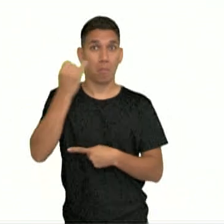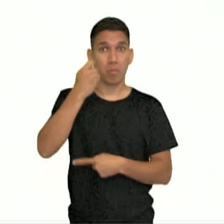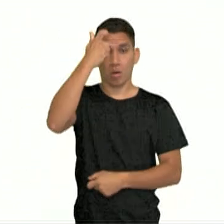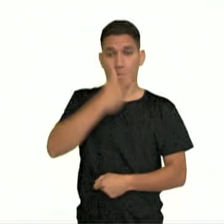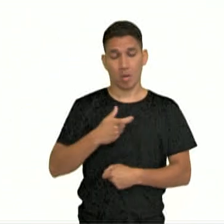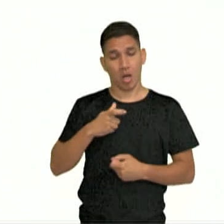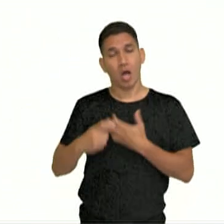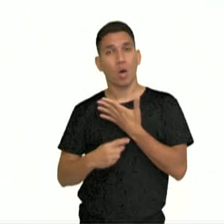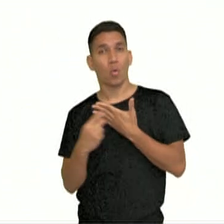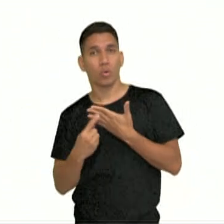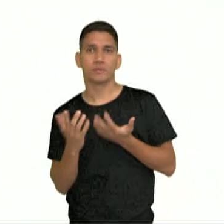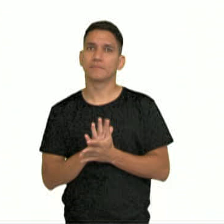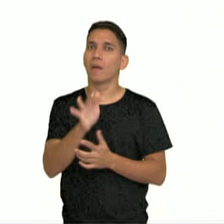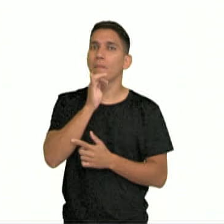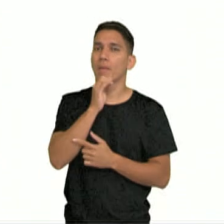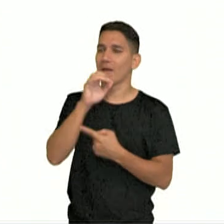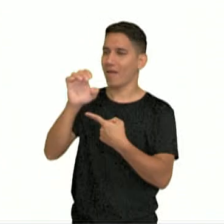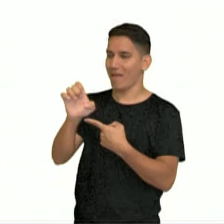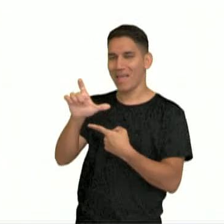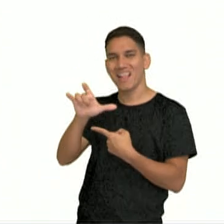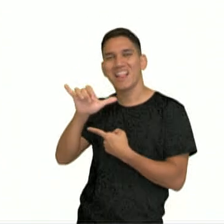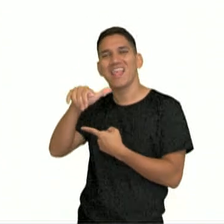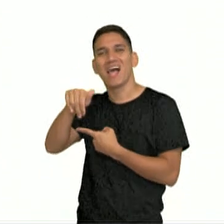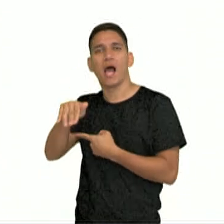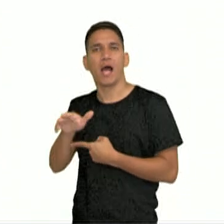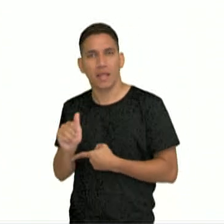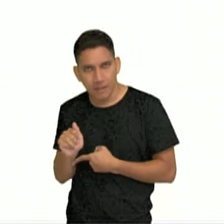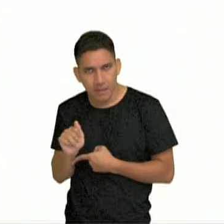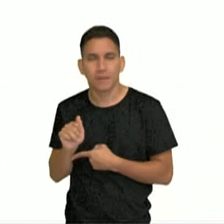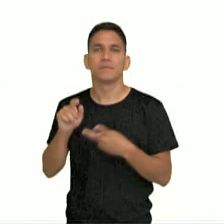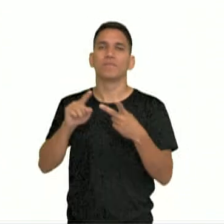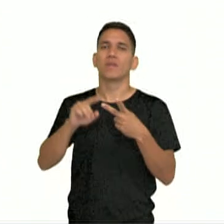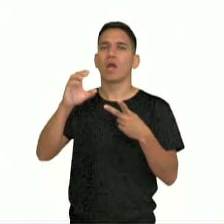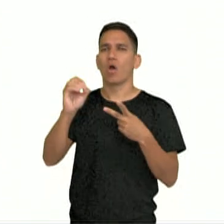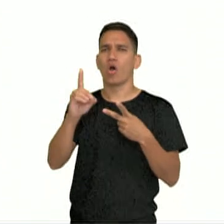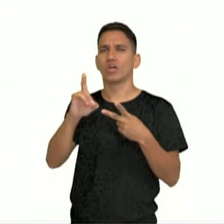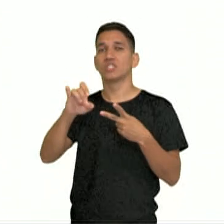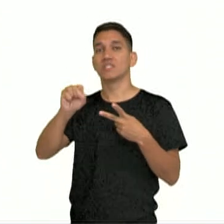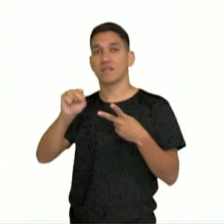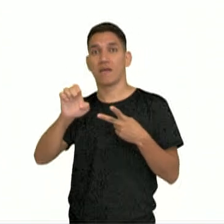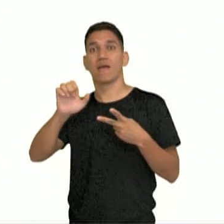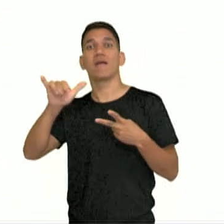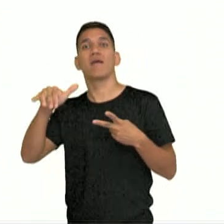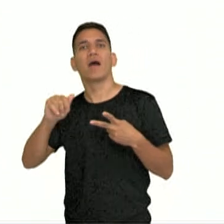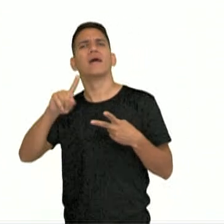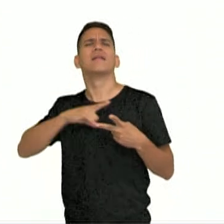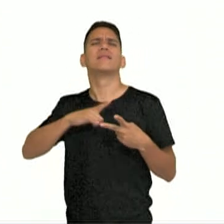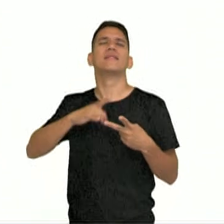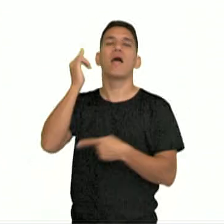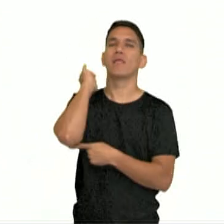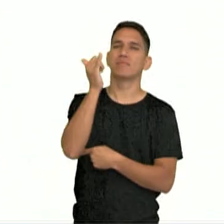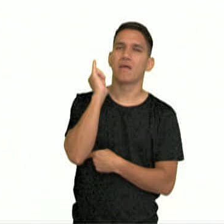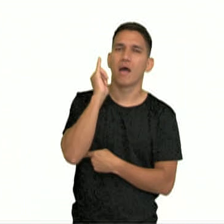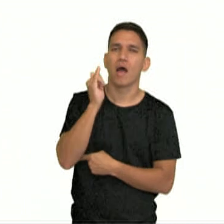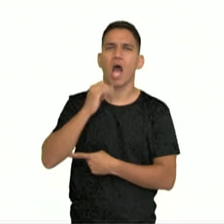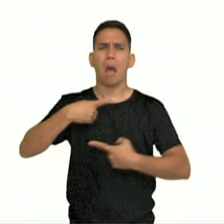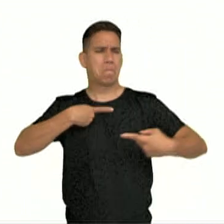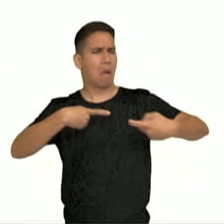como exemplo a Ilíada e a Odisseia de Homero, que narram as guerras de Troia, o retorno da guerra de Troia.